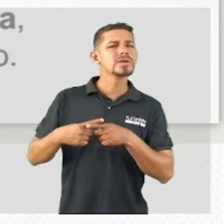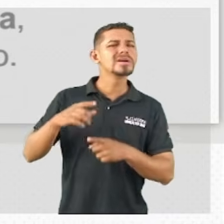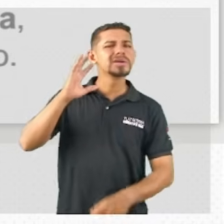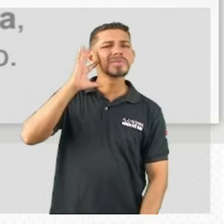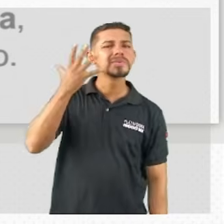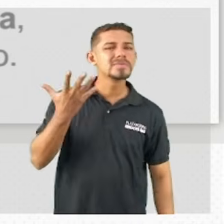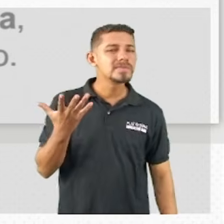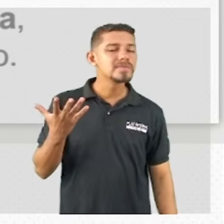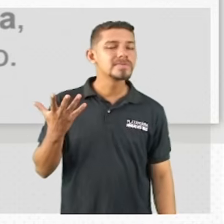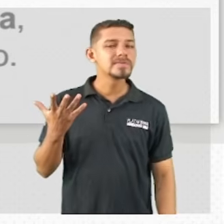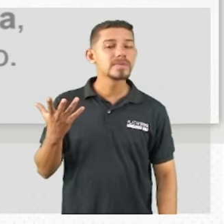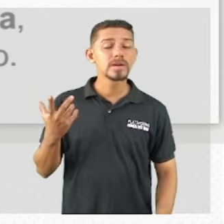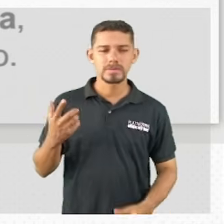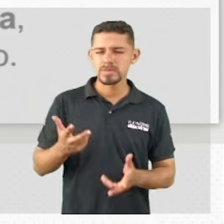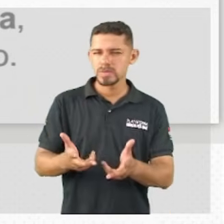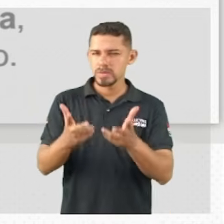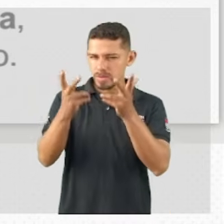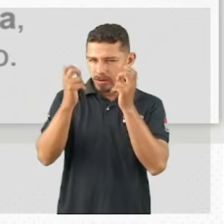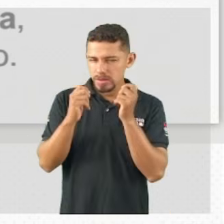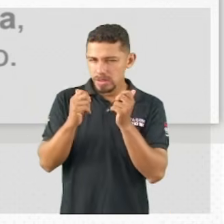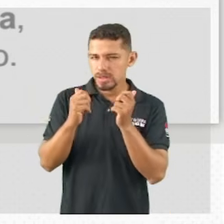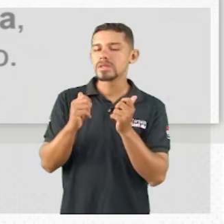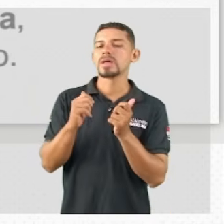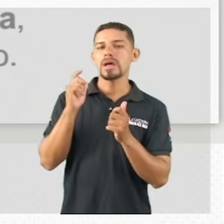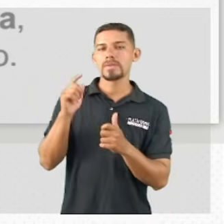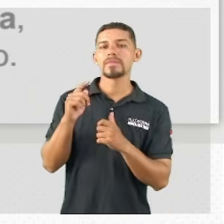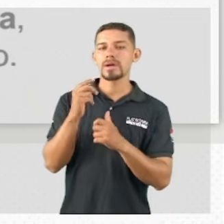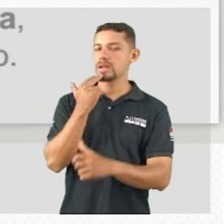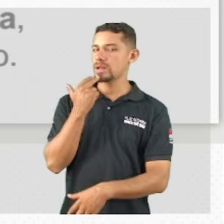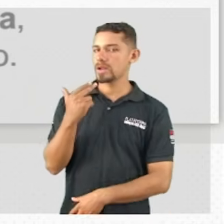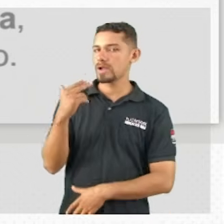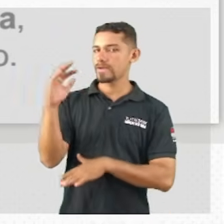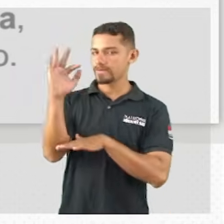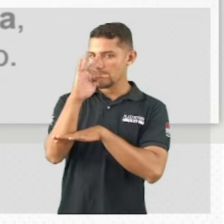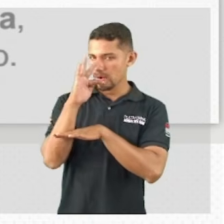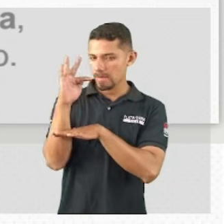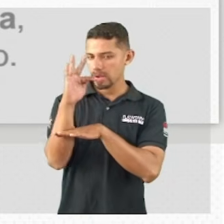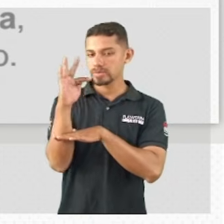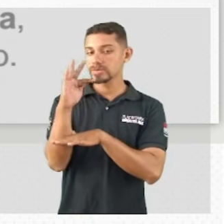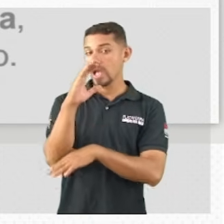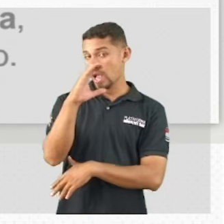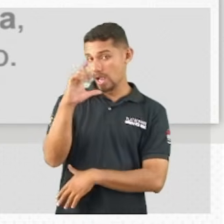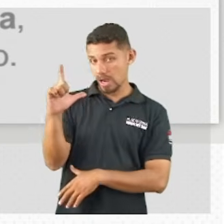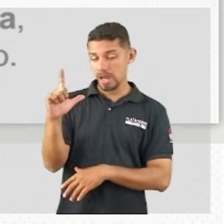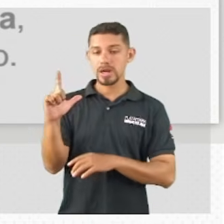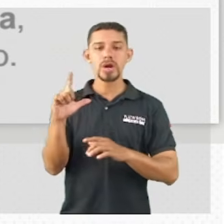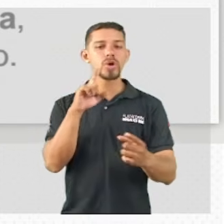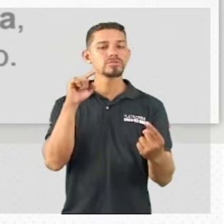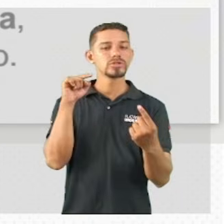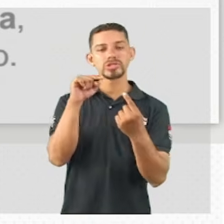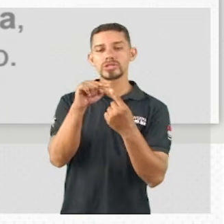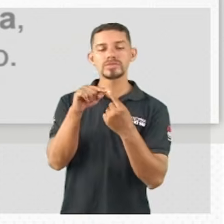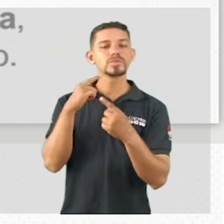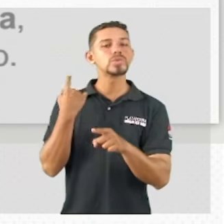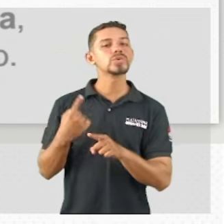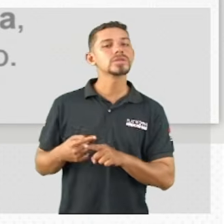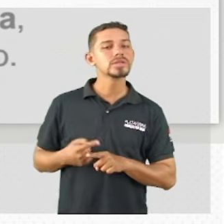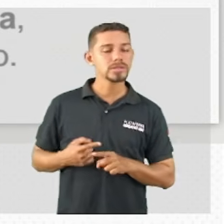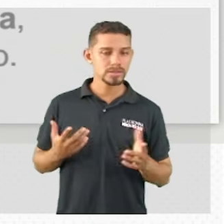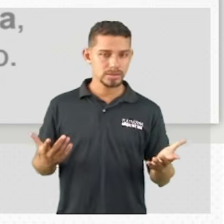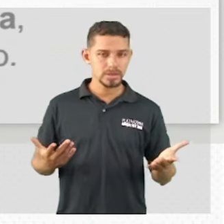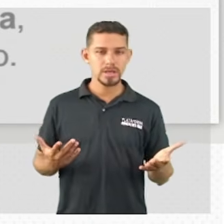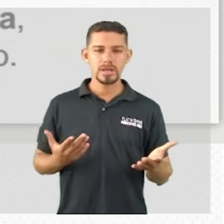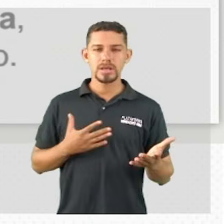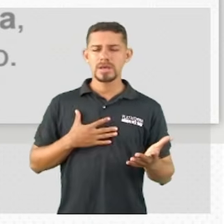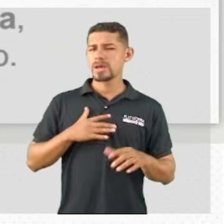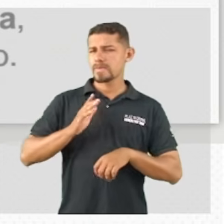isso, né? A gente percebe que a linguagem é uma linguagem formal, é uma linguagem clara e objetiva. Por que clara e objetiva? Para